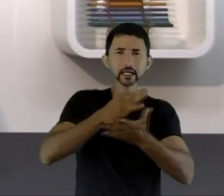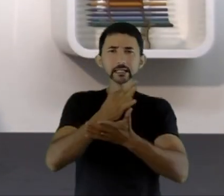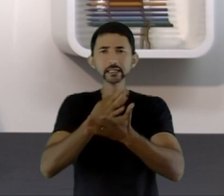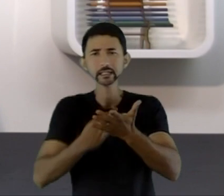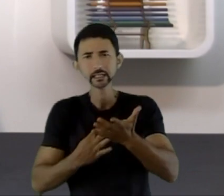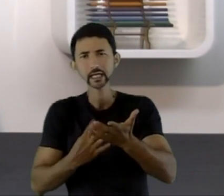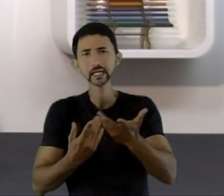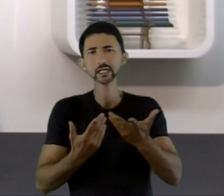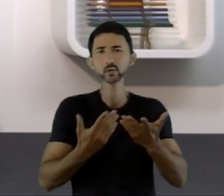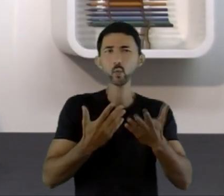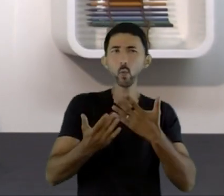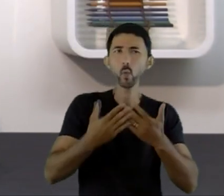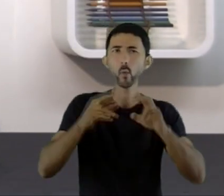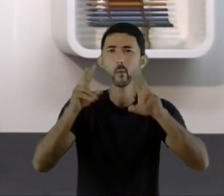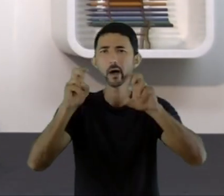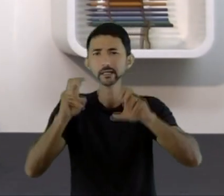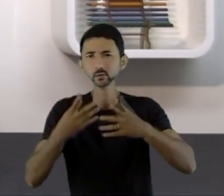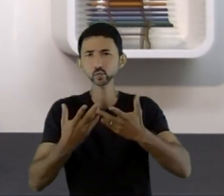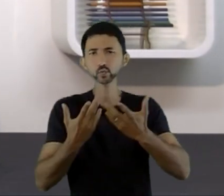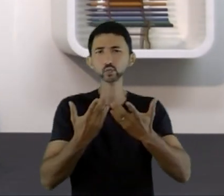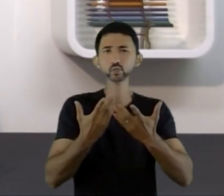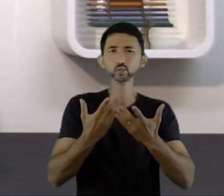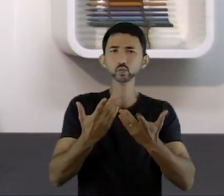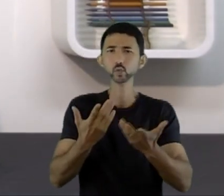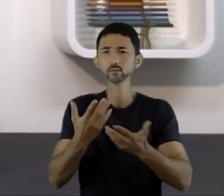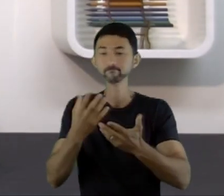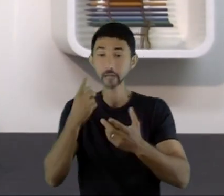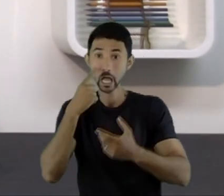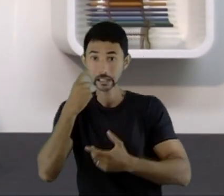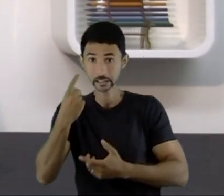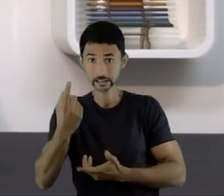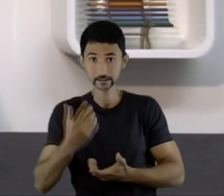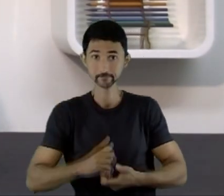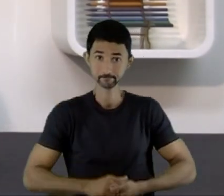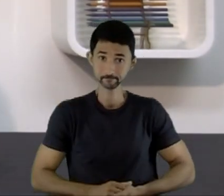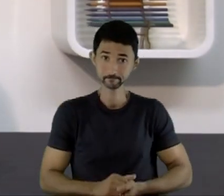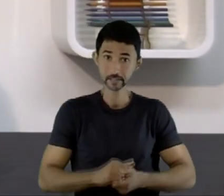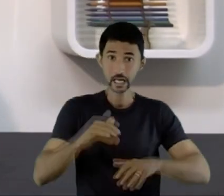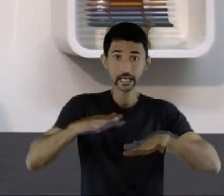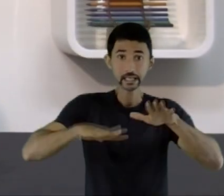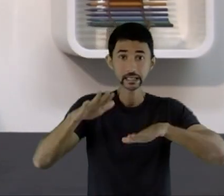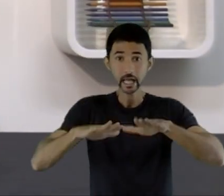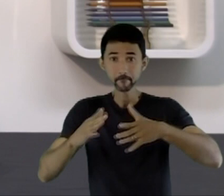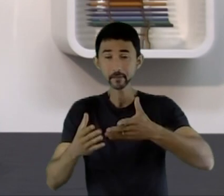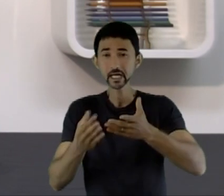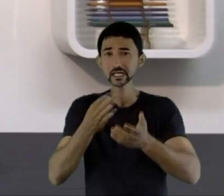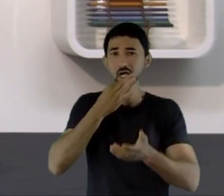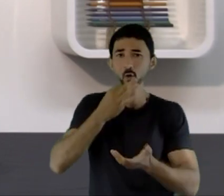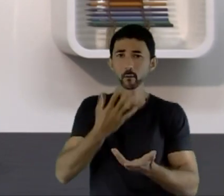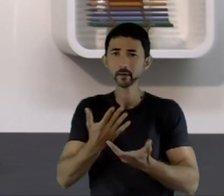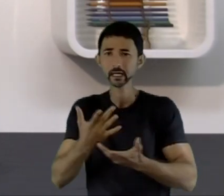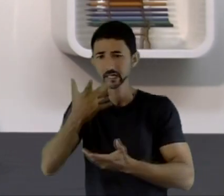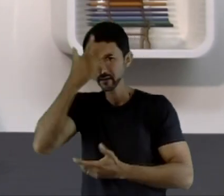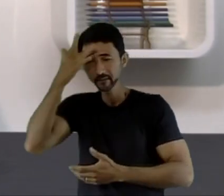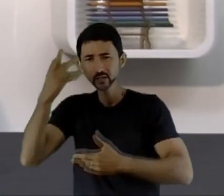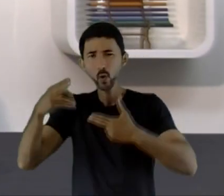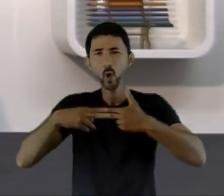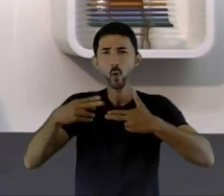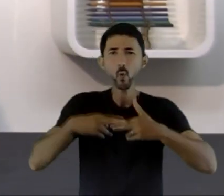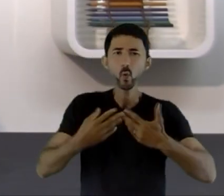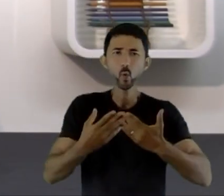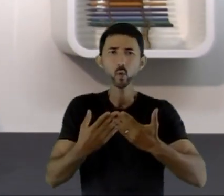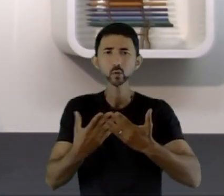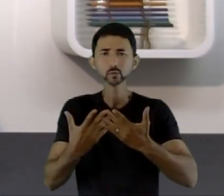a respeito de algo que é um assunto que possa interessar a gente, dependendo dos argumentos que as pessoas usam, a